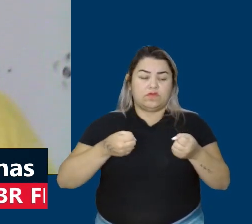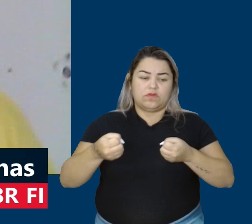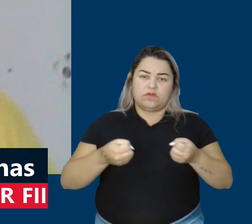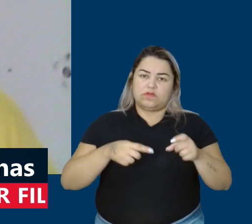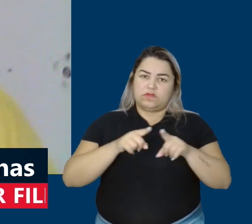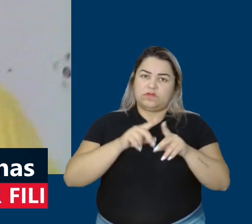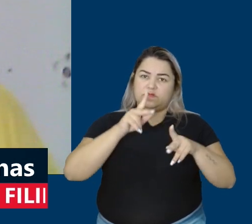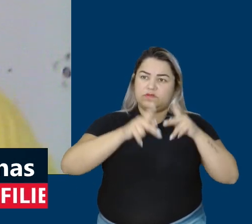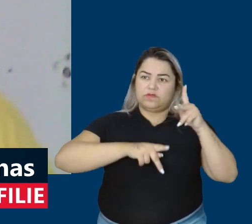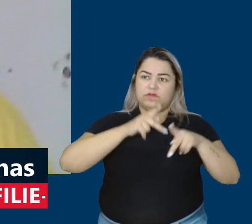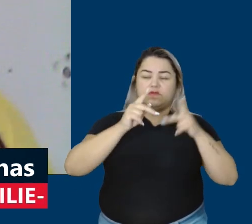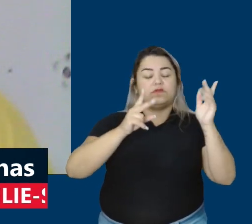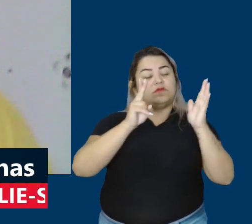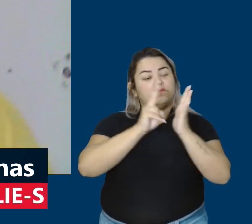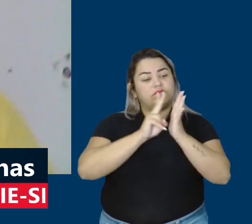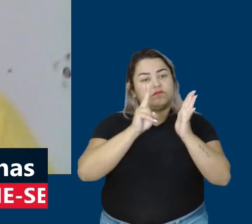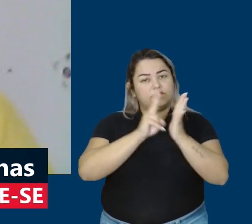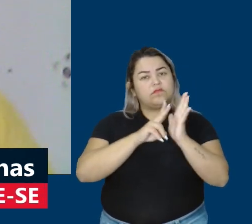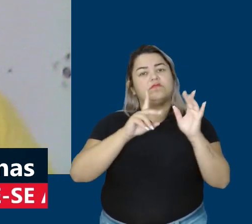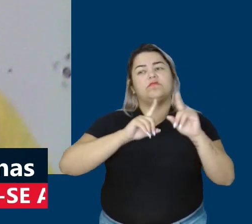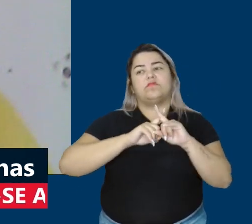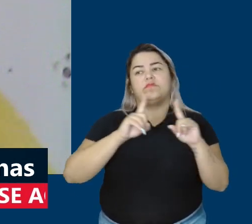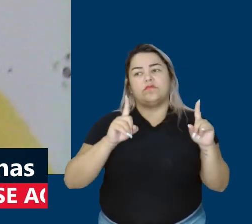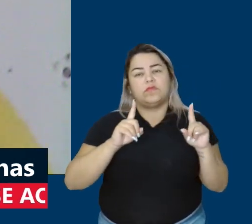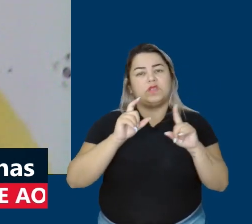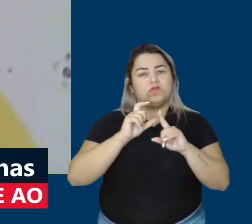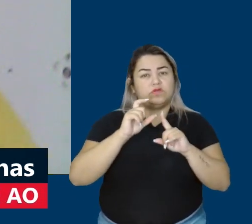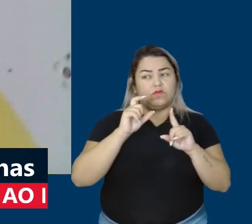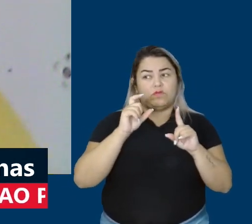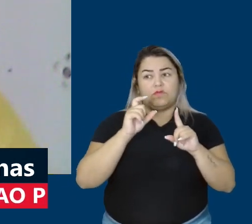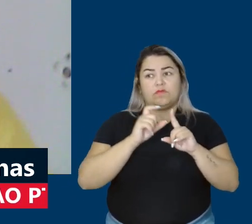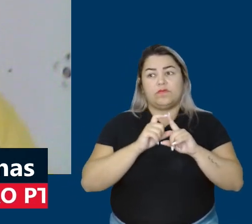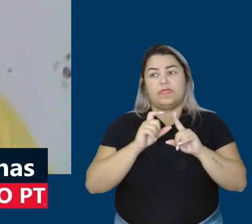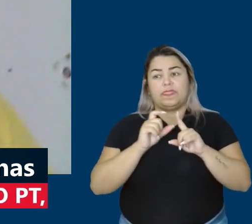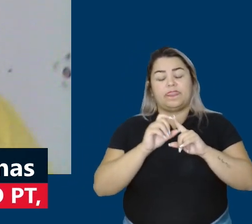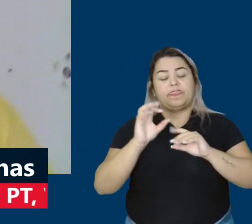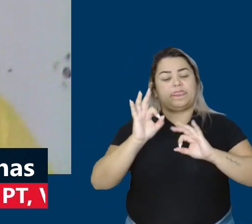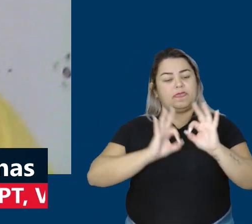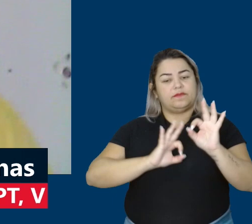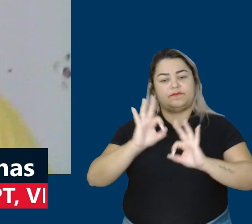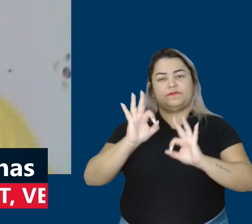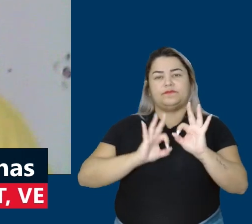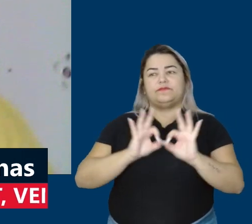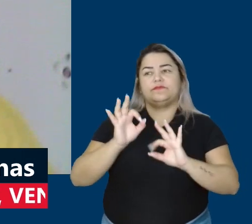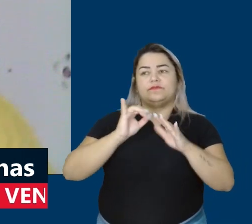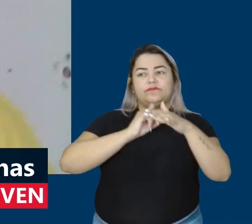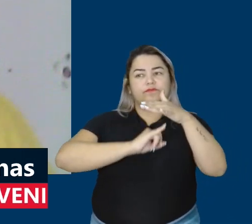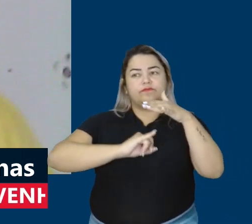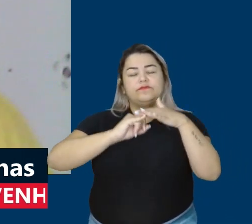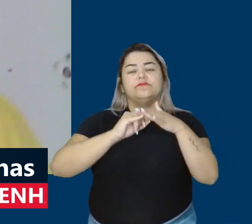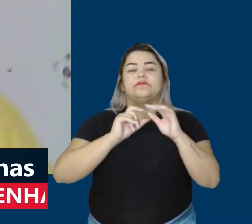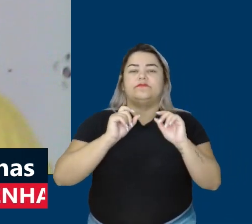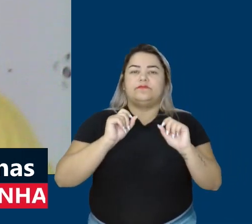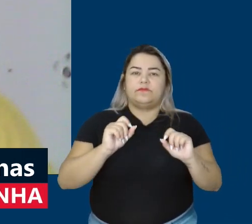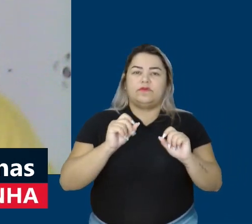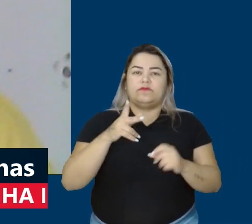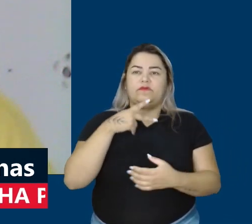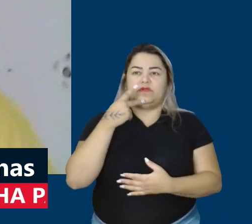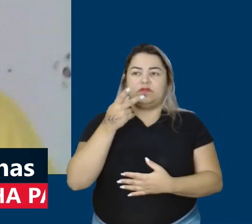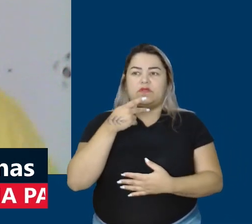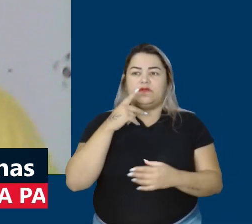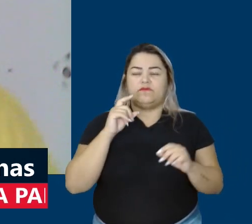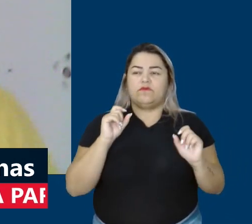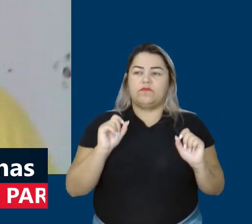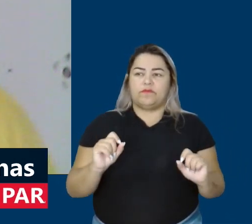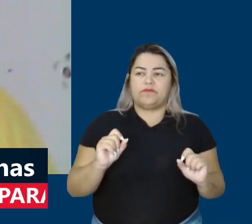povos indígenas. Mas uma frase, né, organizada por uma das instituições ali, que falava o